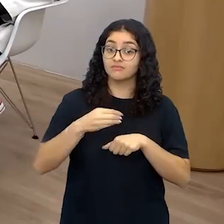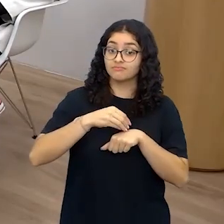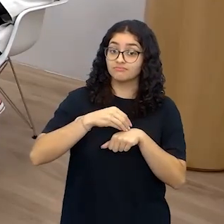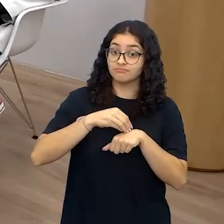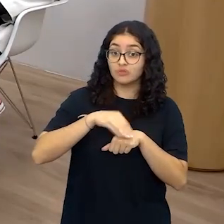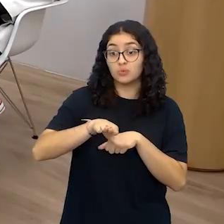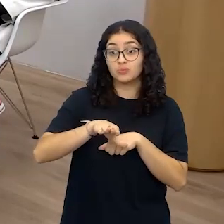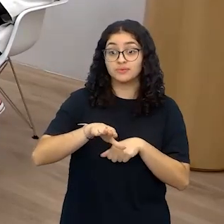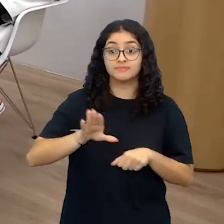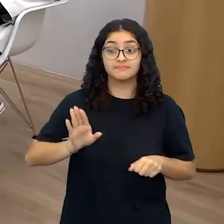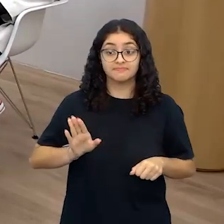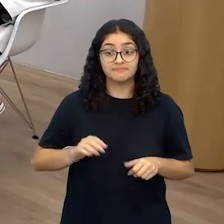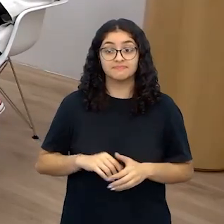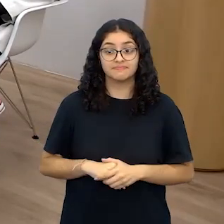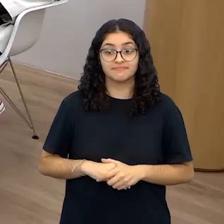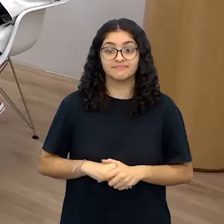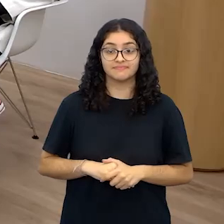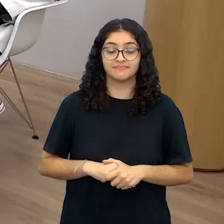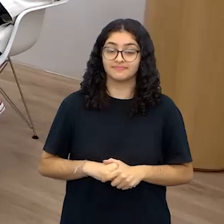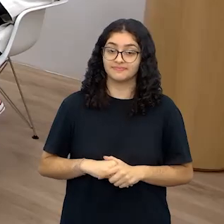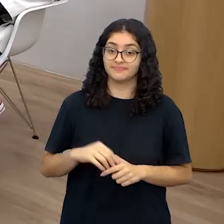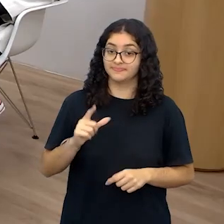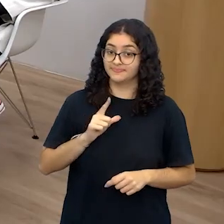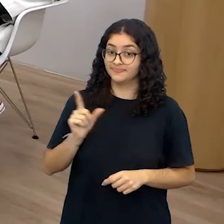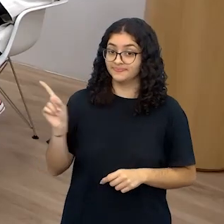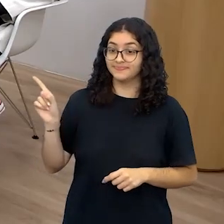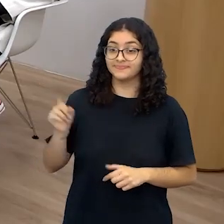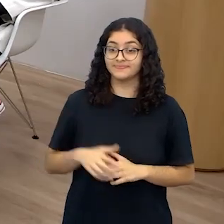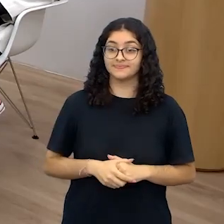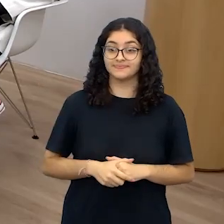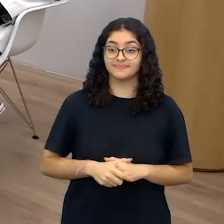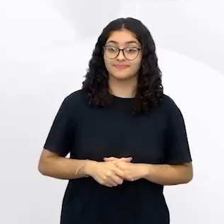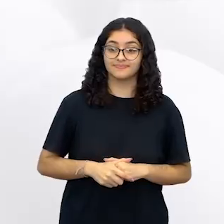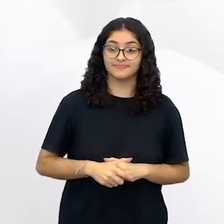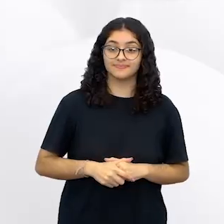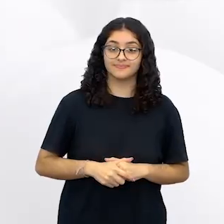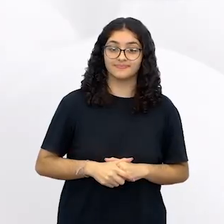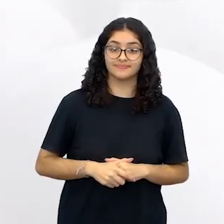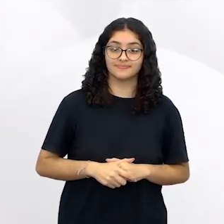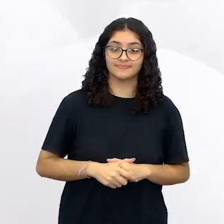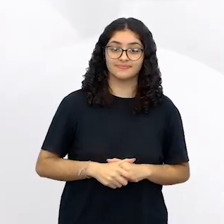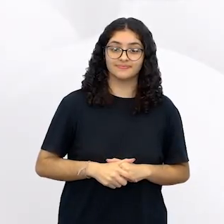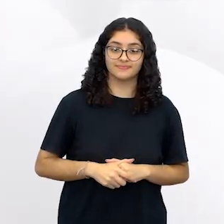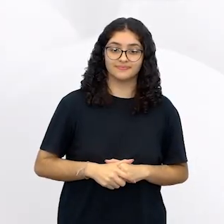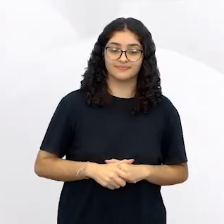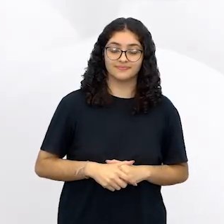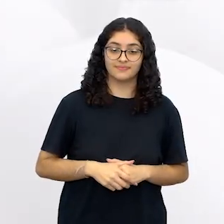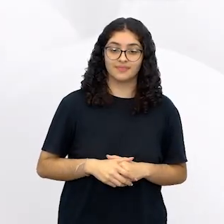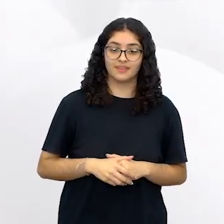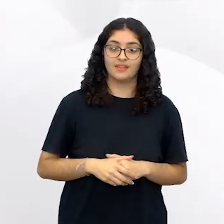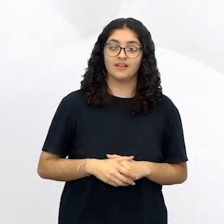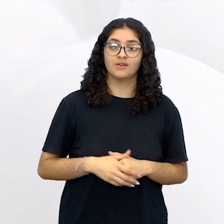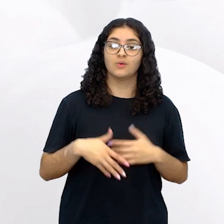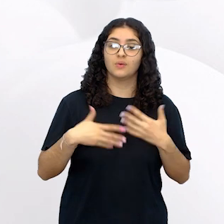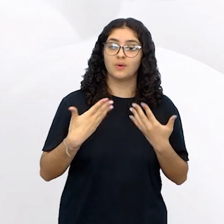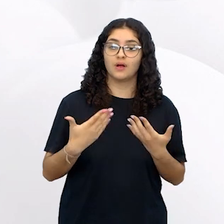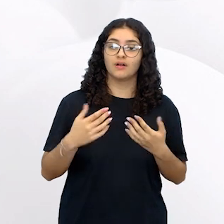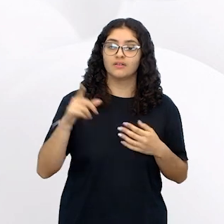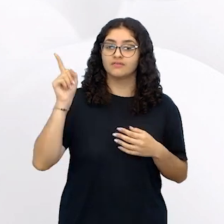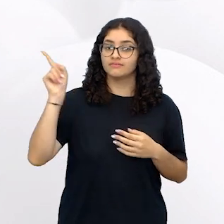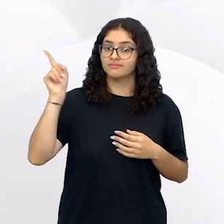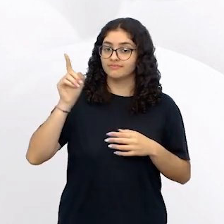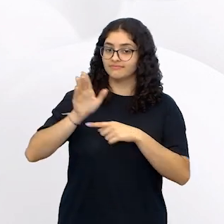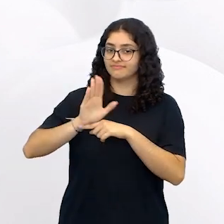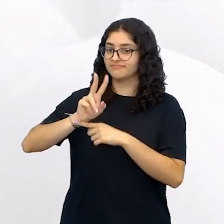também. Tá. Que eu vou deixar aí para vocês. Pode passar, professora. Sugestão. Como Estrelas na Terra.